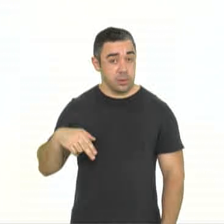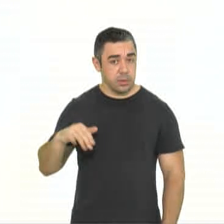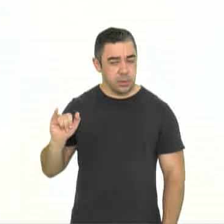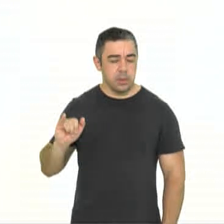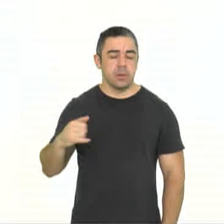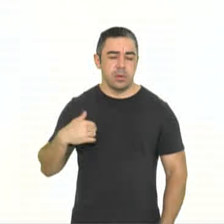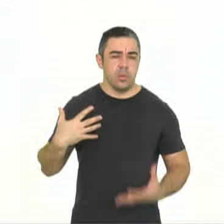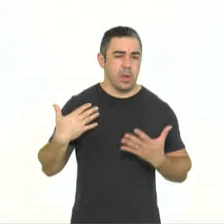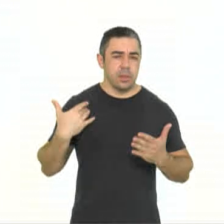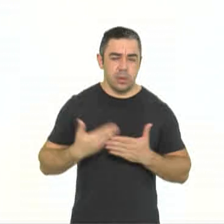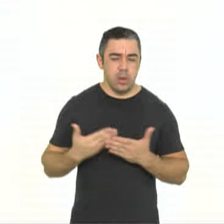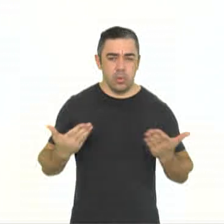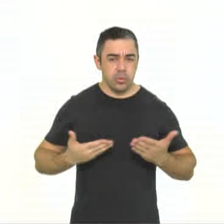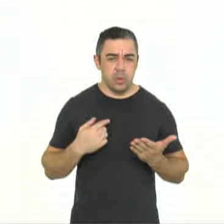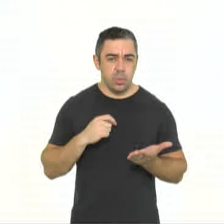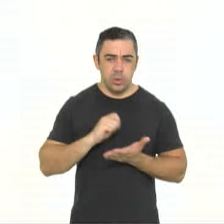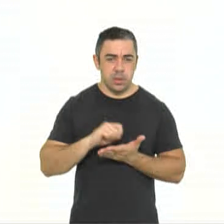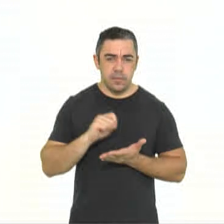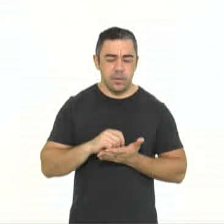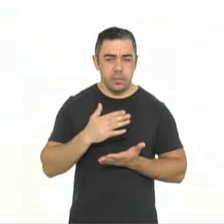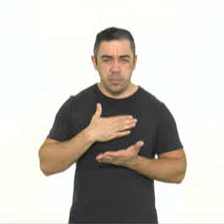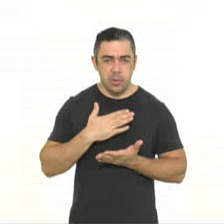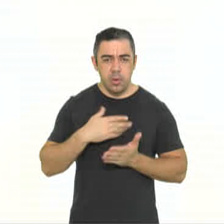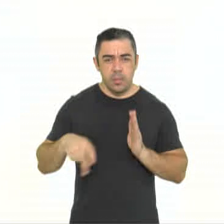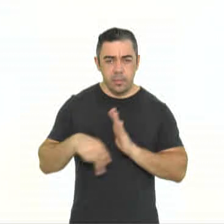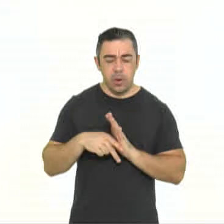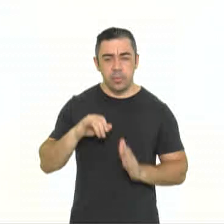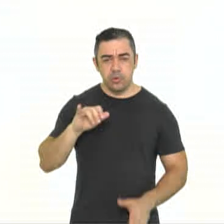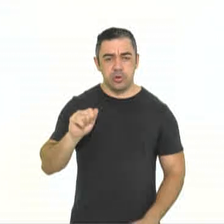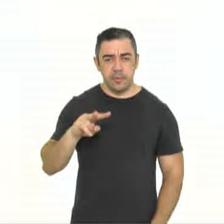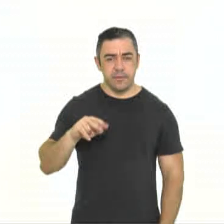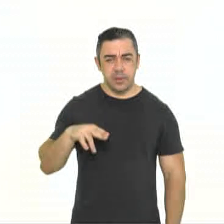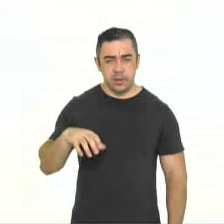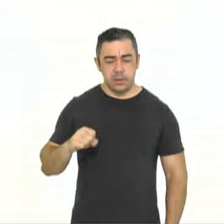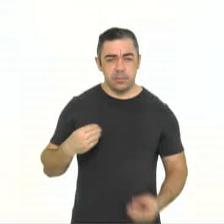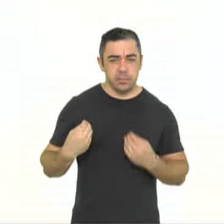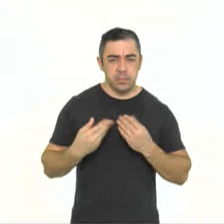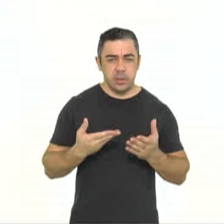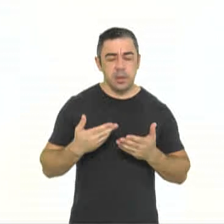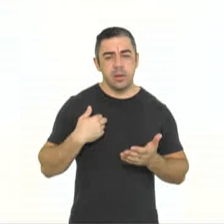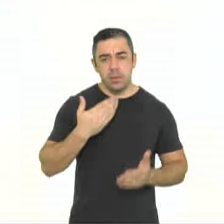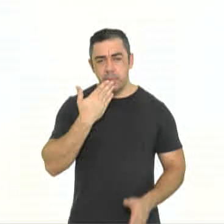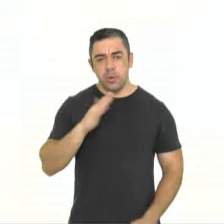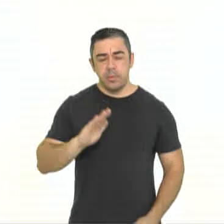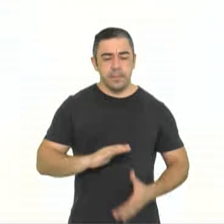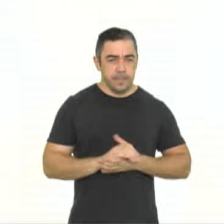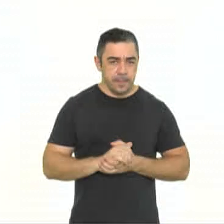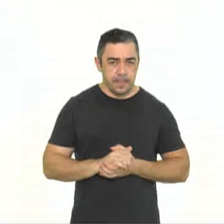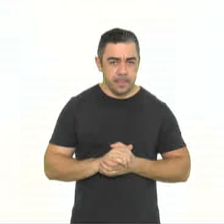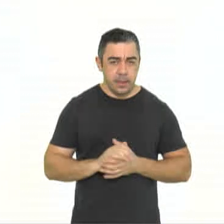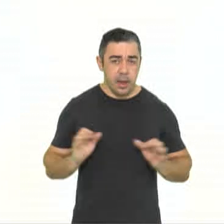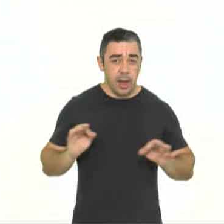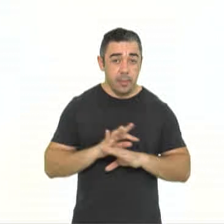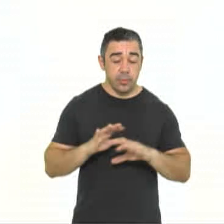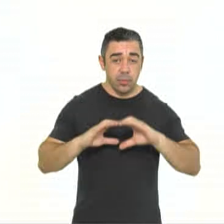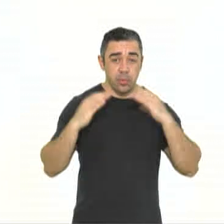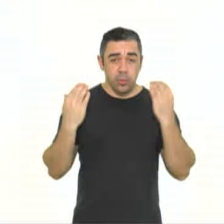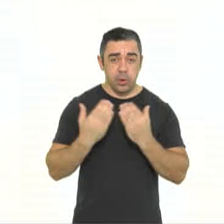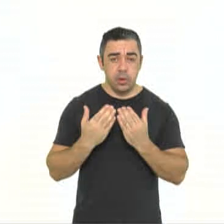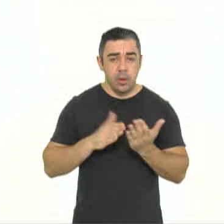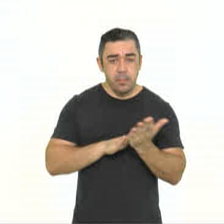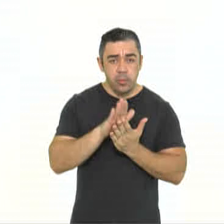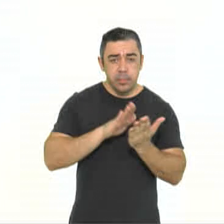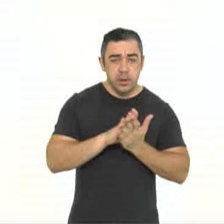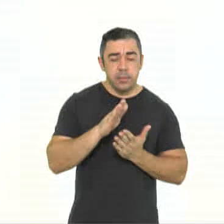hoje ainda não pude escrever as minhas obras sobre o javanês, para lhe mandar, conforme prometi. Acabado o congresso, fiz